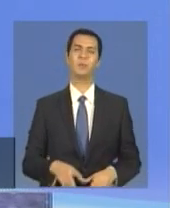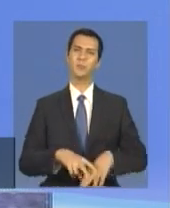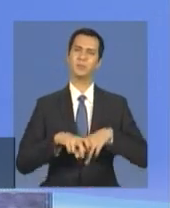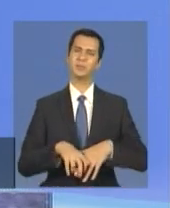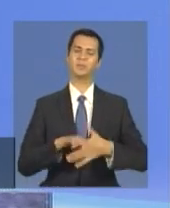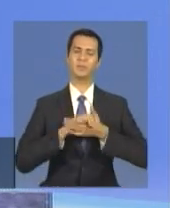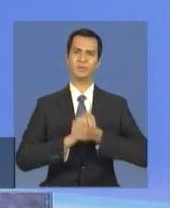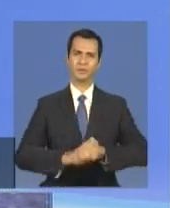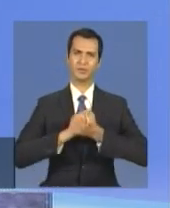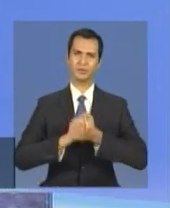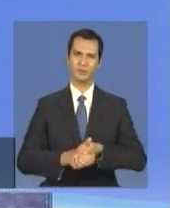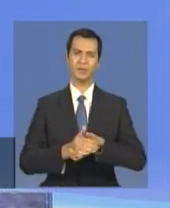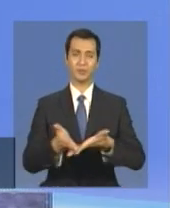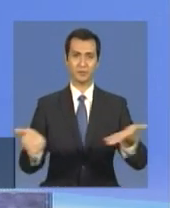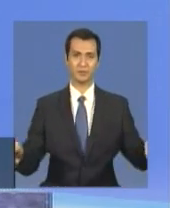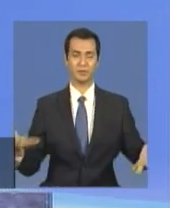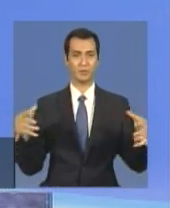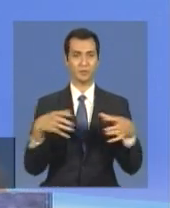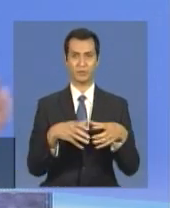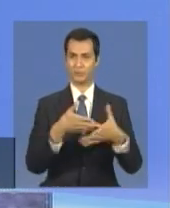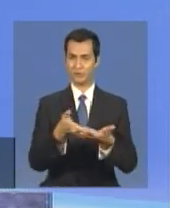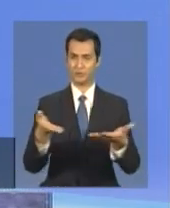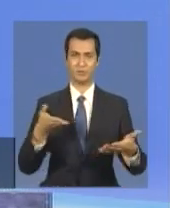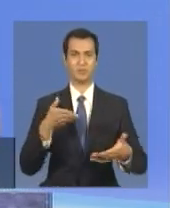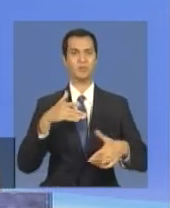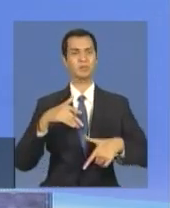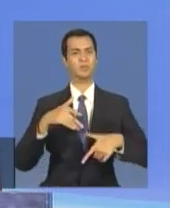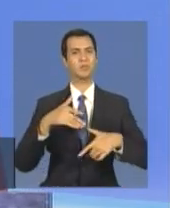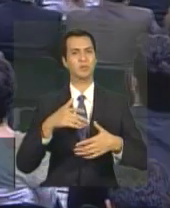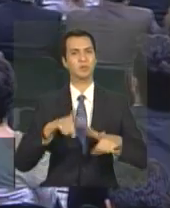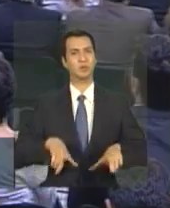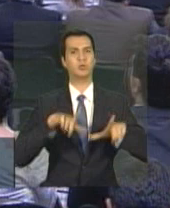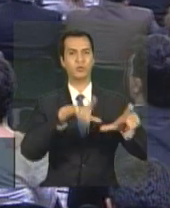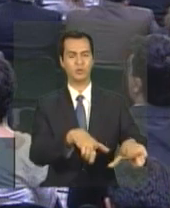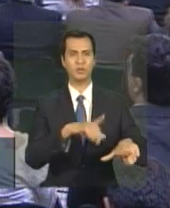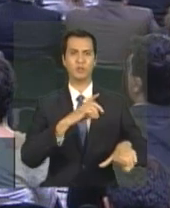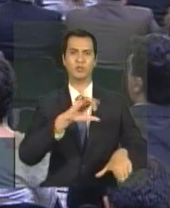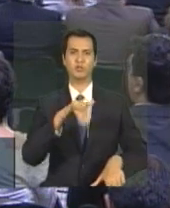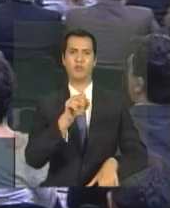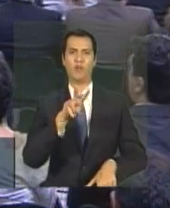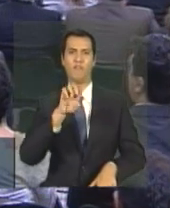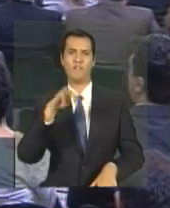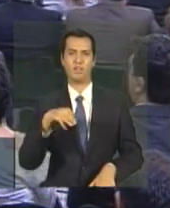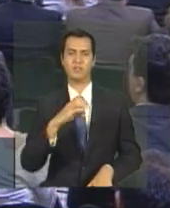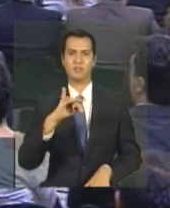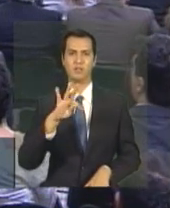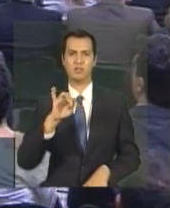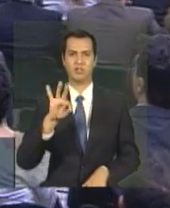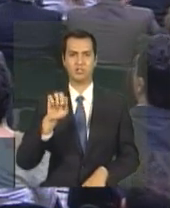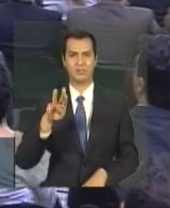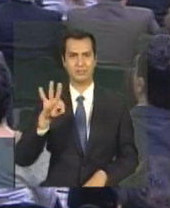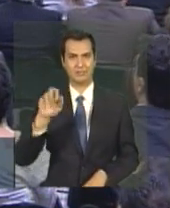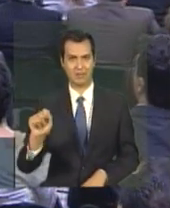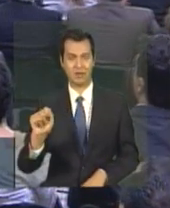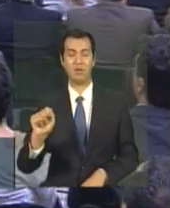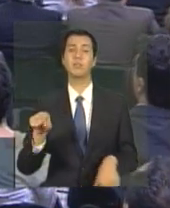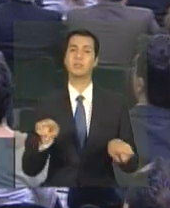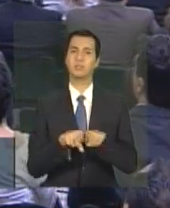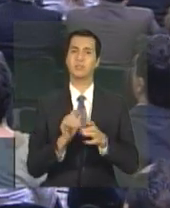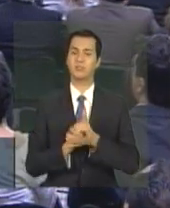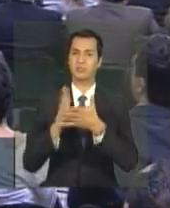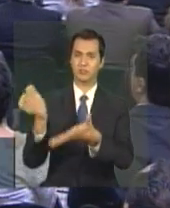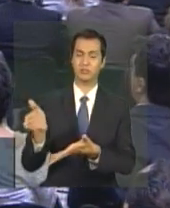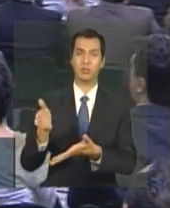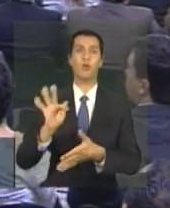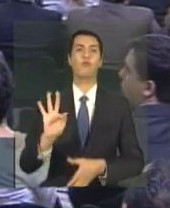saúdo imensamente esse prêmio Jovem Cientista. Cumprimento em especial, mais uma vez, a